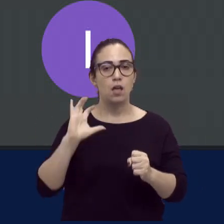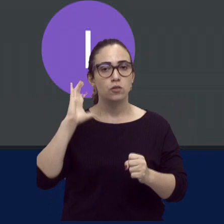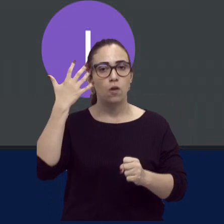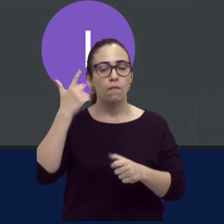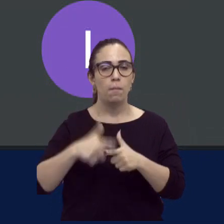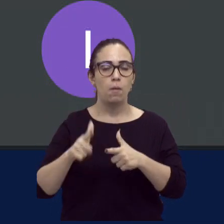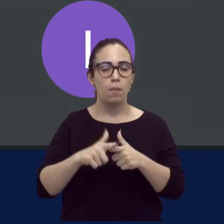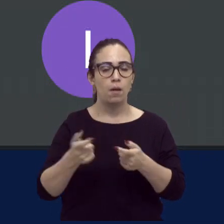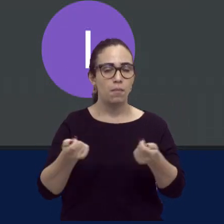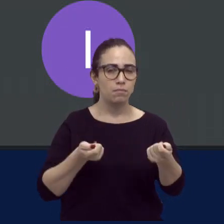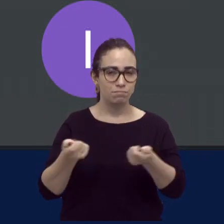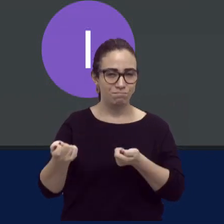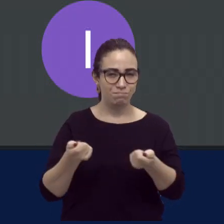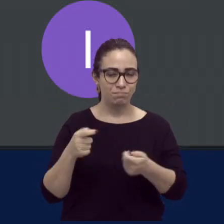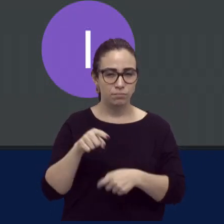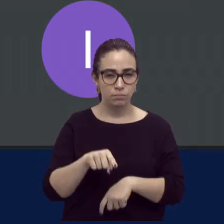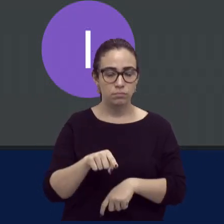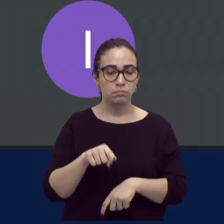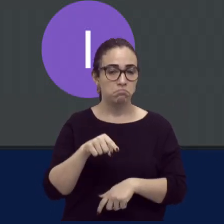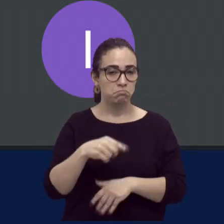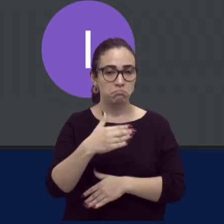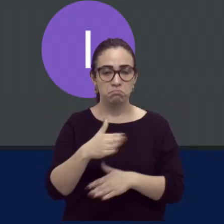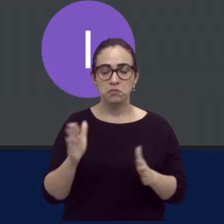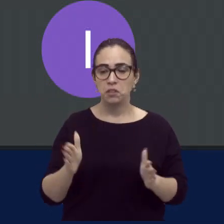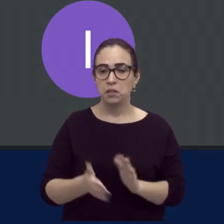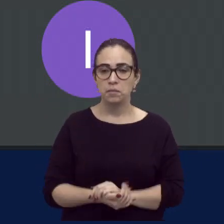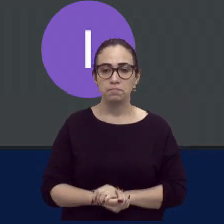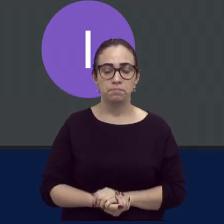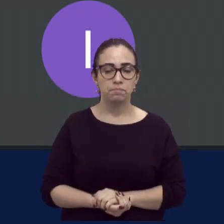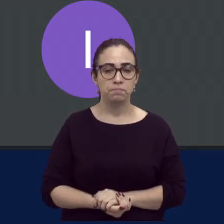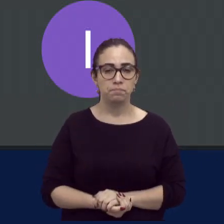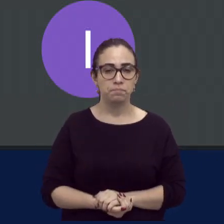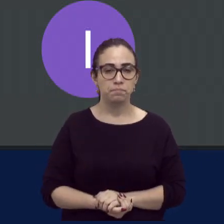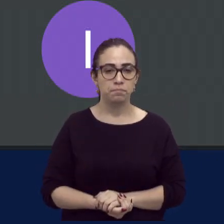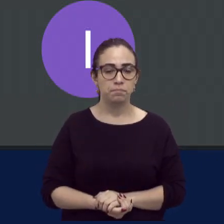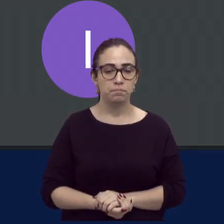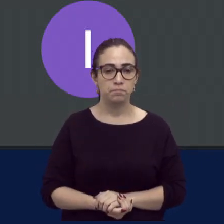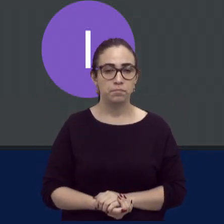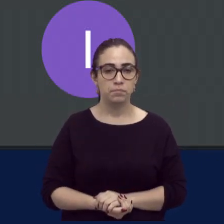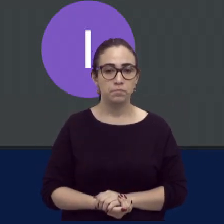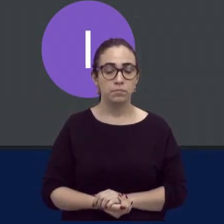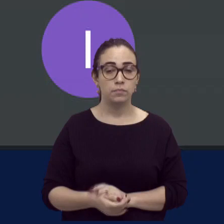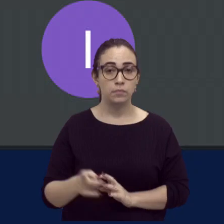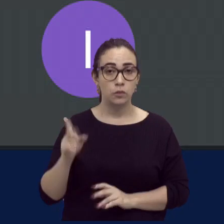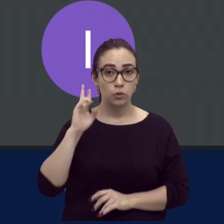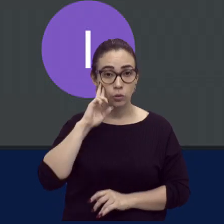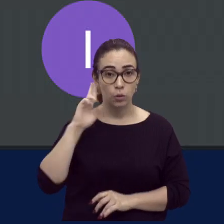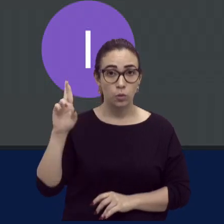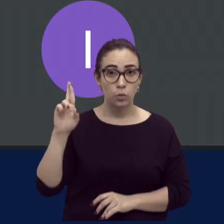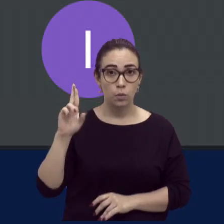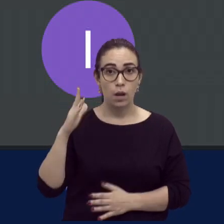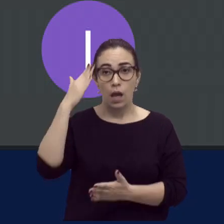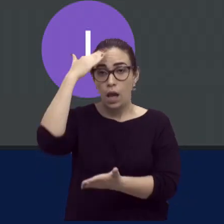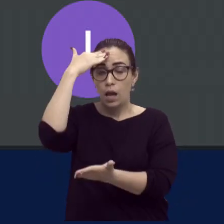a probabilidade dela vingar é muito maior se a gestão daquele espaço